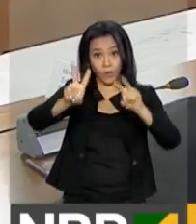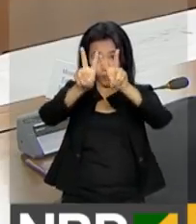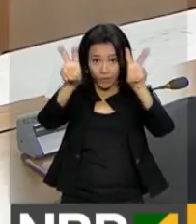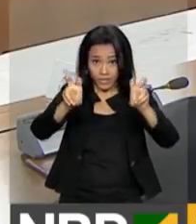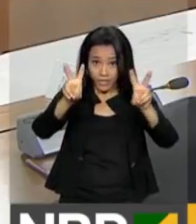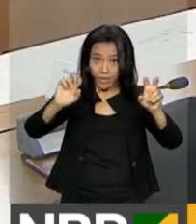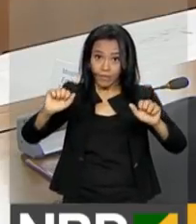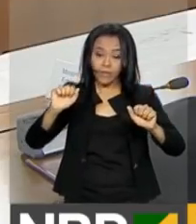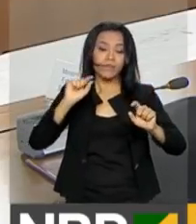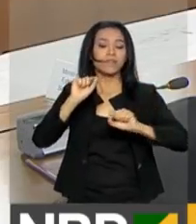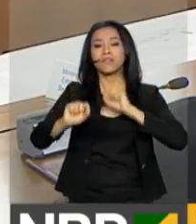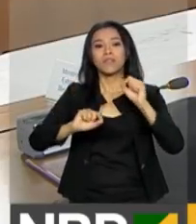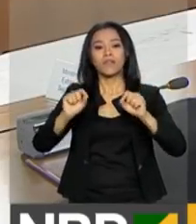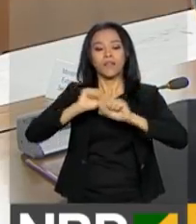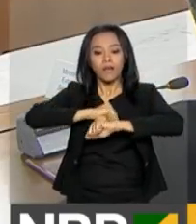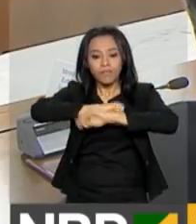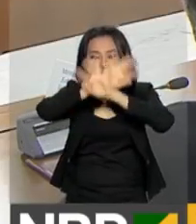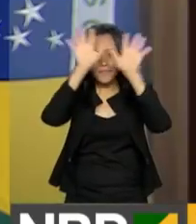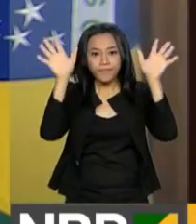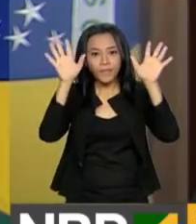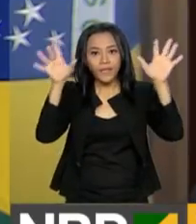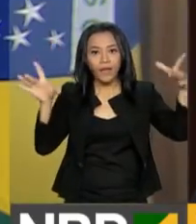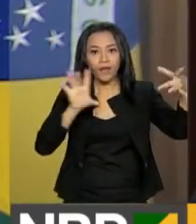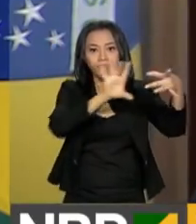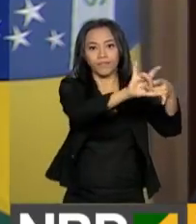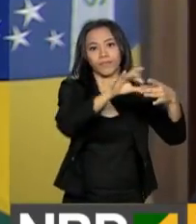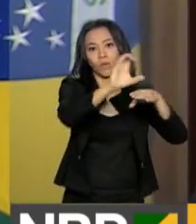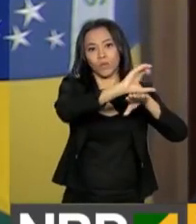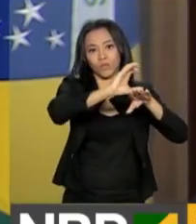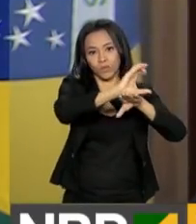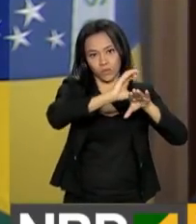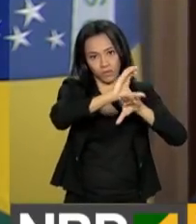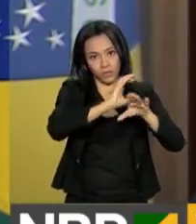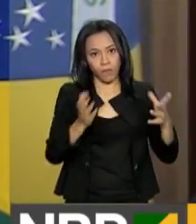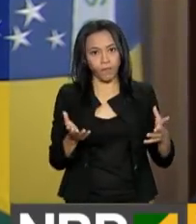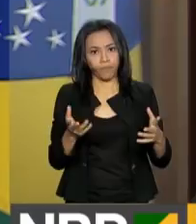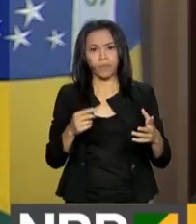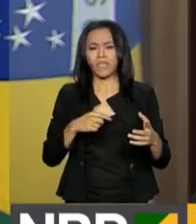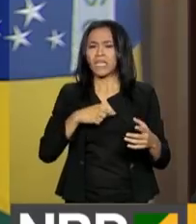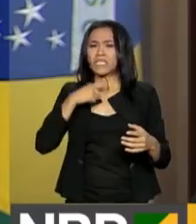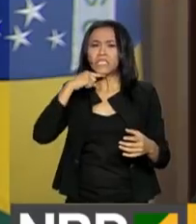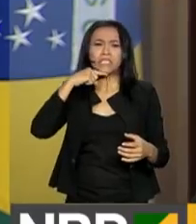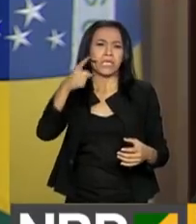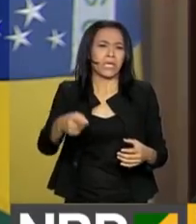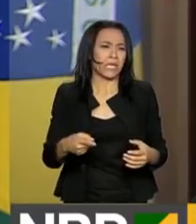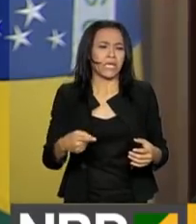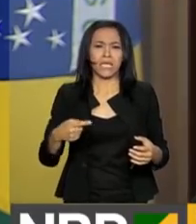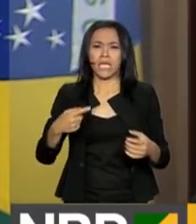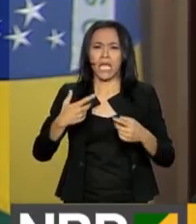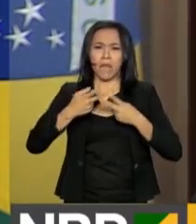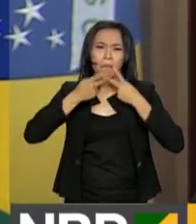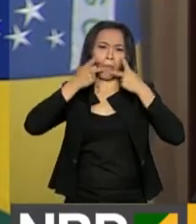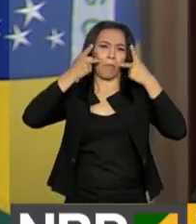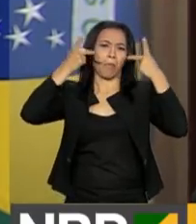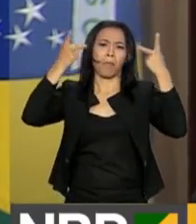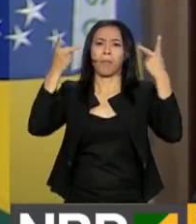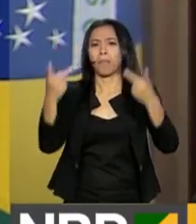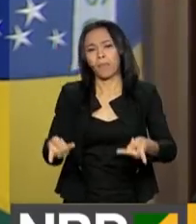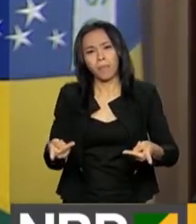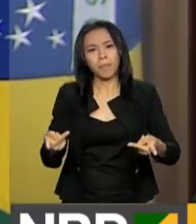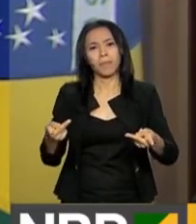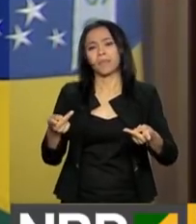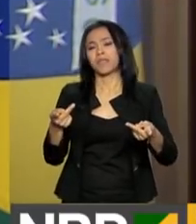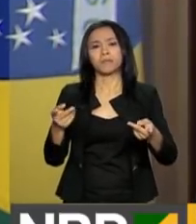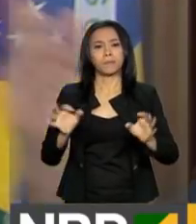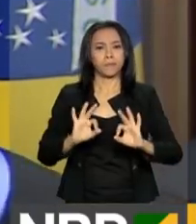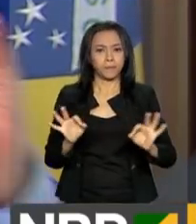transparência que é um tema condicional ninguém absolutamente fez críticas de nenhuma natureza não é e